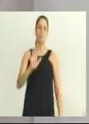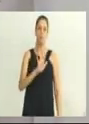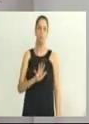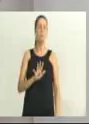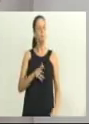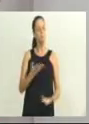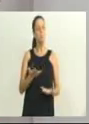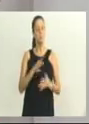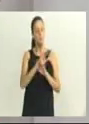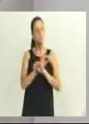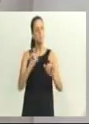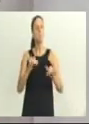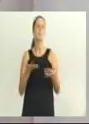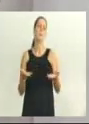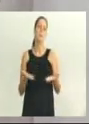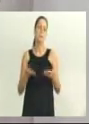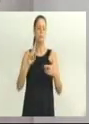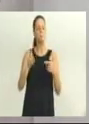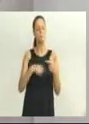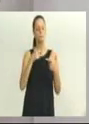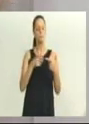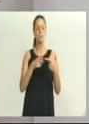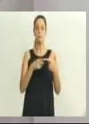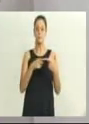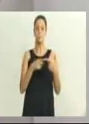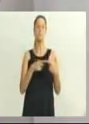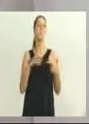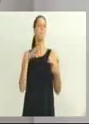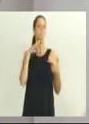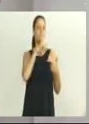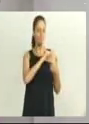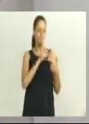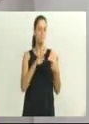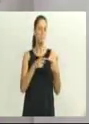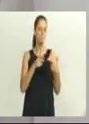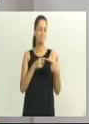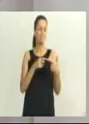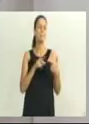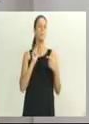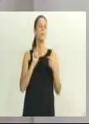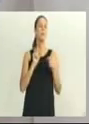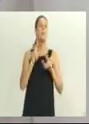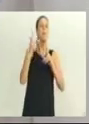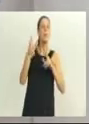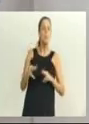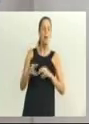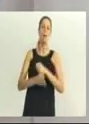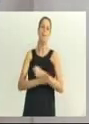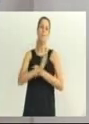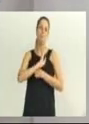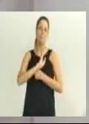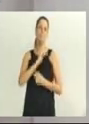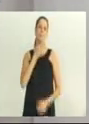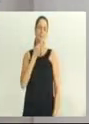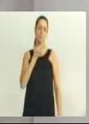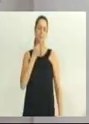essa constatação. Em segundo lugar, eu quero rapidamente aqui fazer das palavras do vereador Zeca Bombeiro as minhas também,